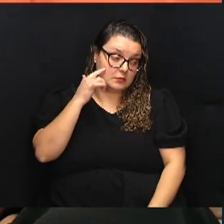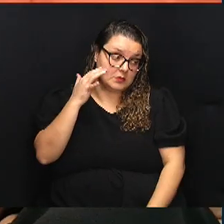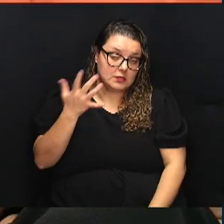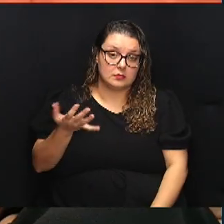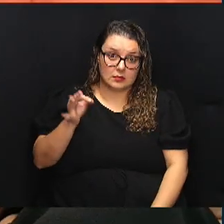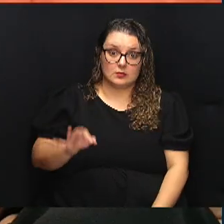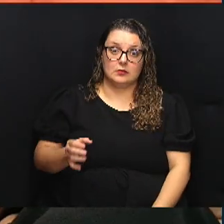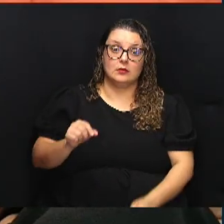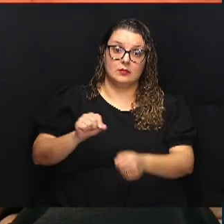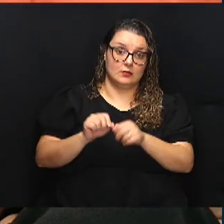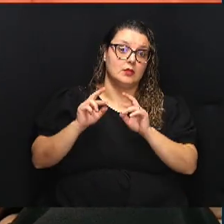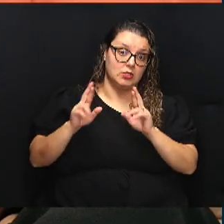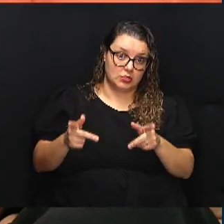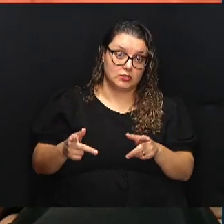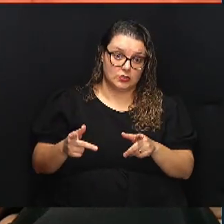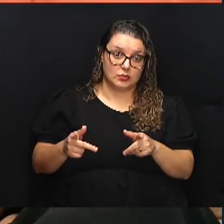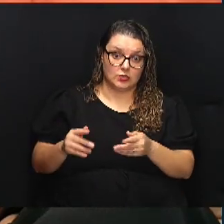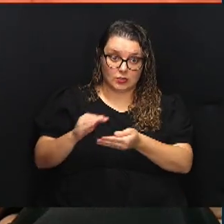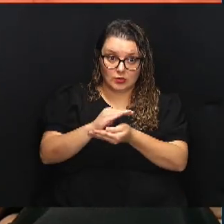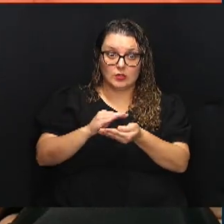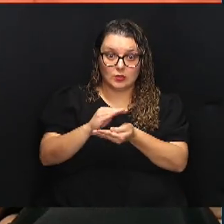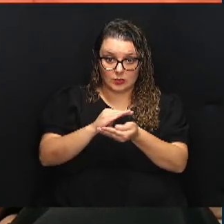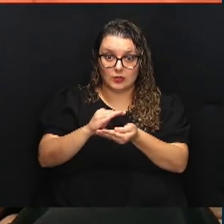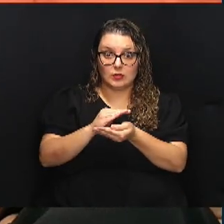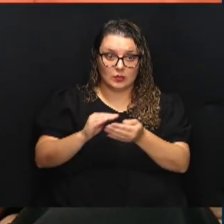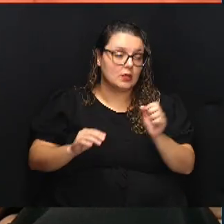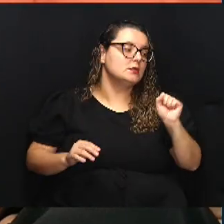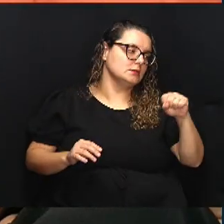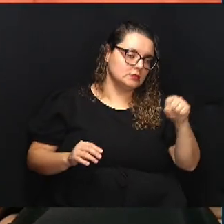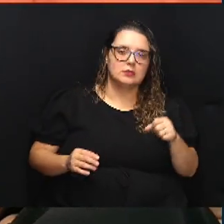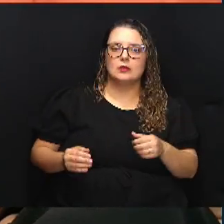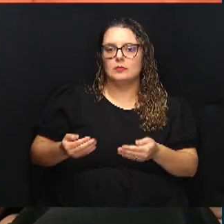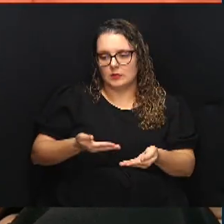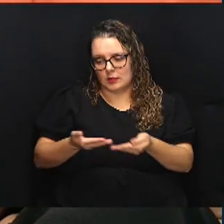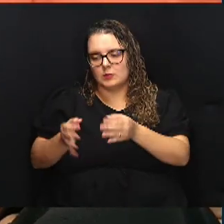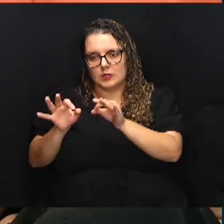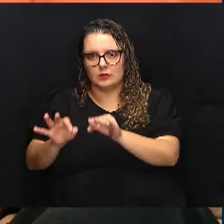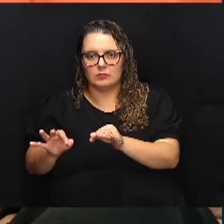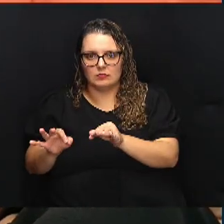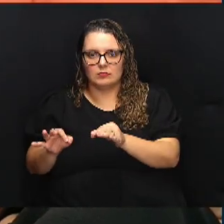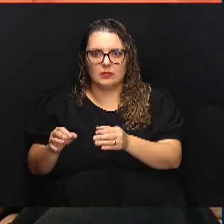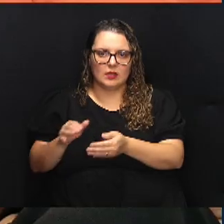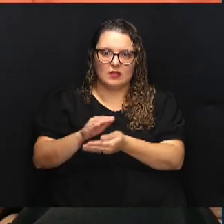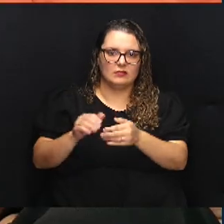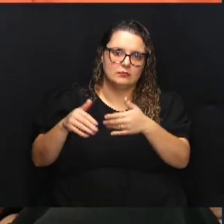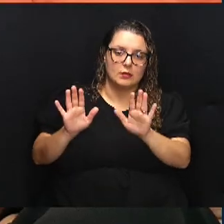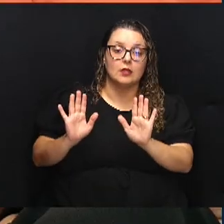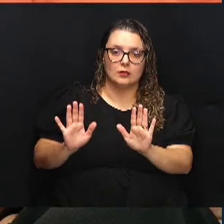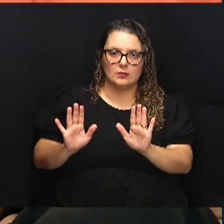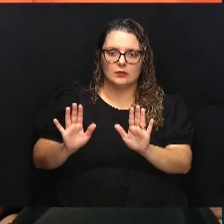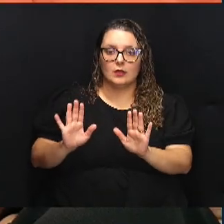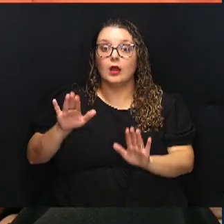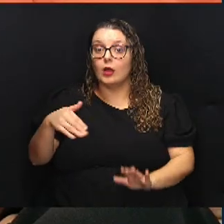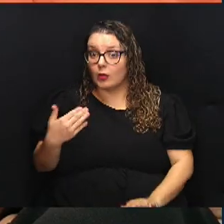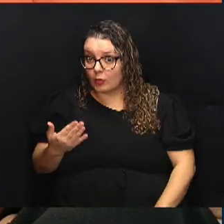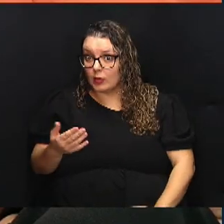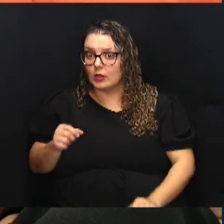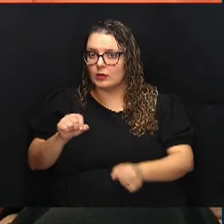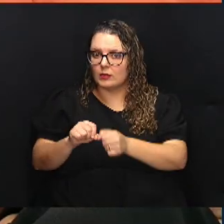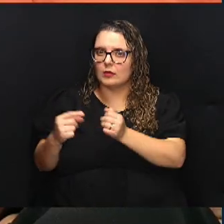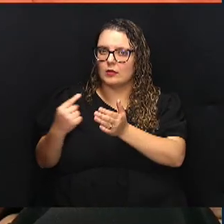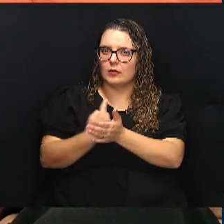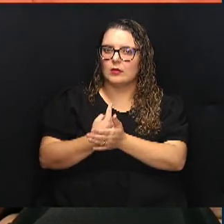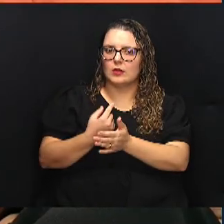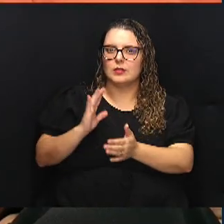faz diferença um brigadeiro com uma apresentação mais adequada ou eu simplesmente... Então, quando você faz a pergunta se eu